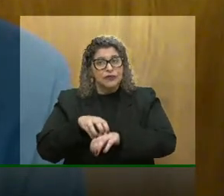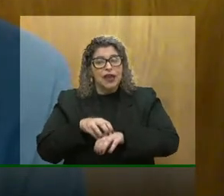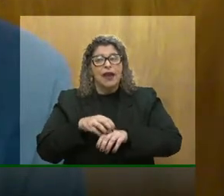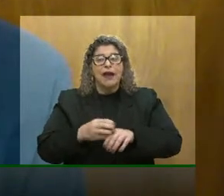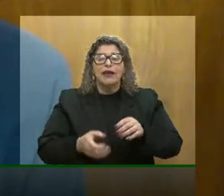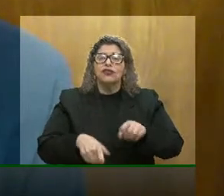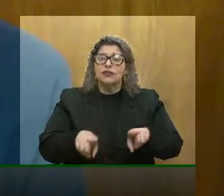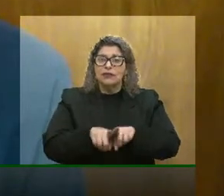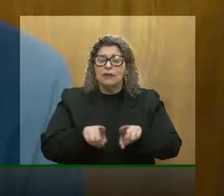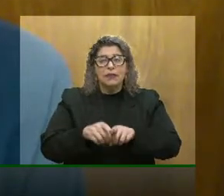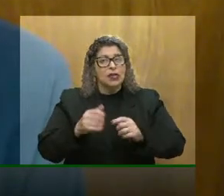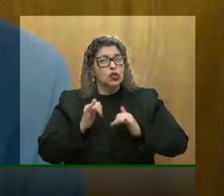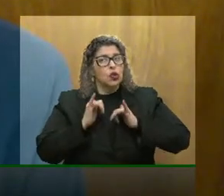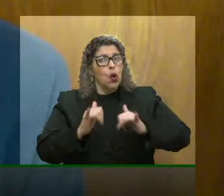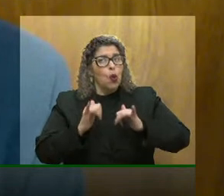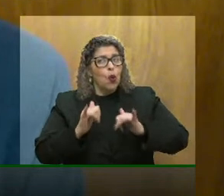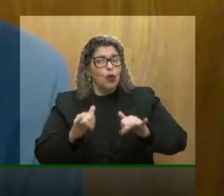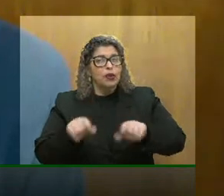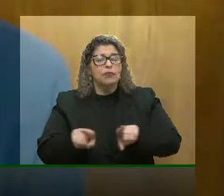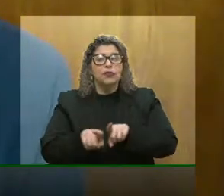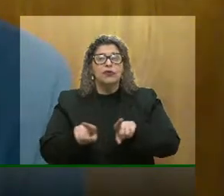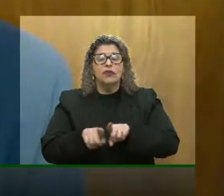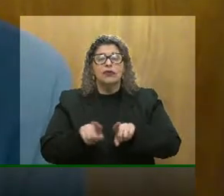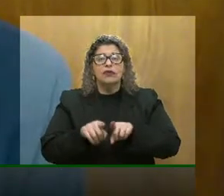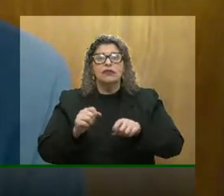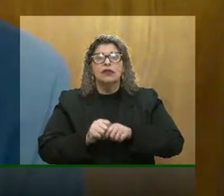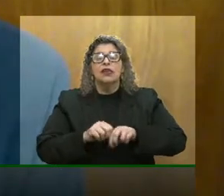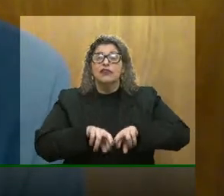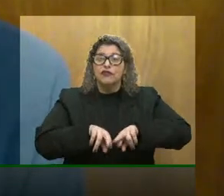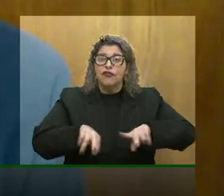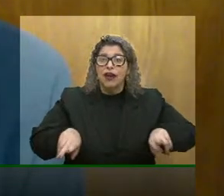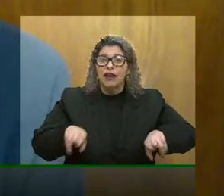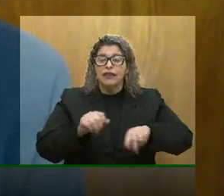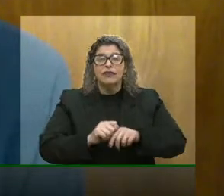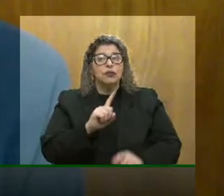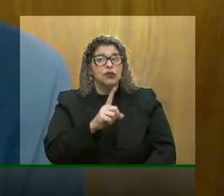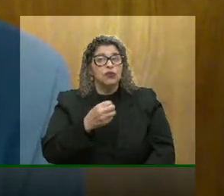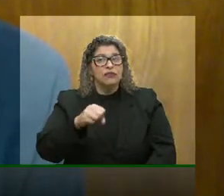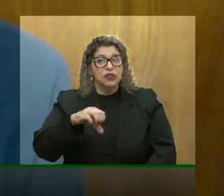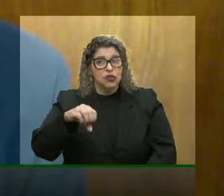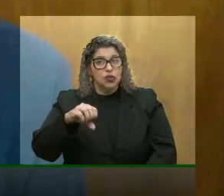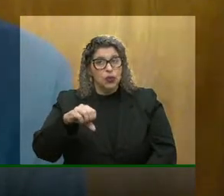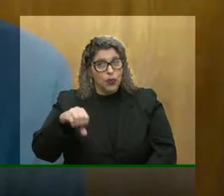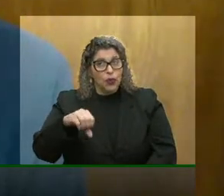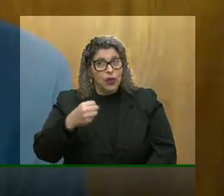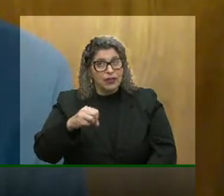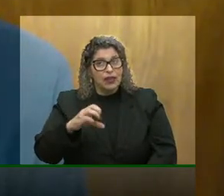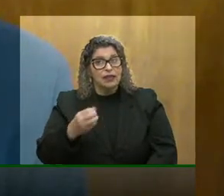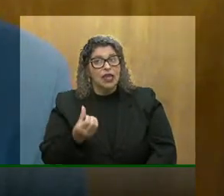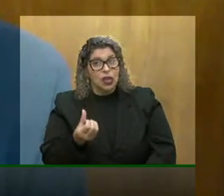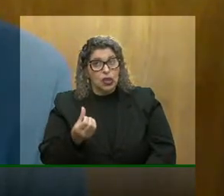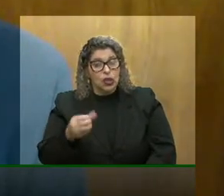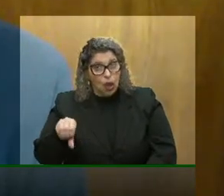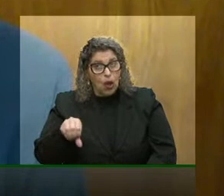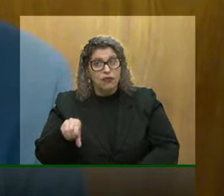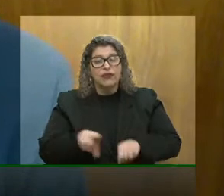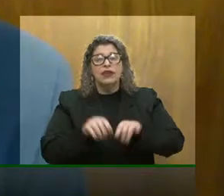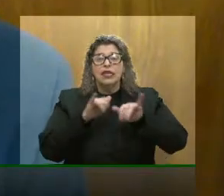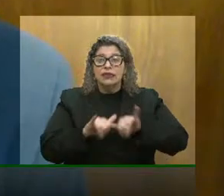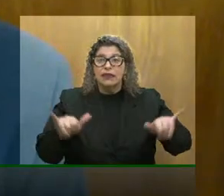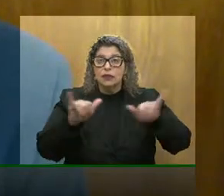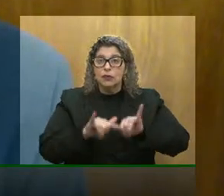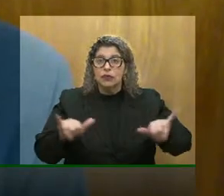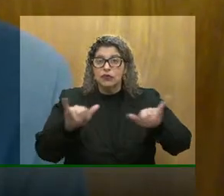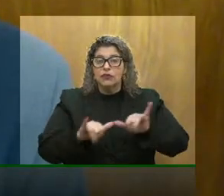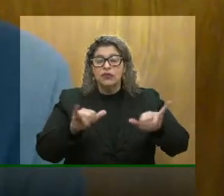outras providências. A Lei 8.821, de 27 de janeiro de 1989, que institui o Imposto sobre Transmissão,